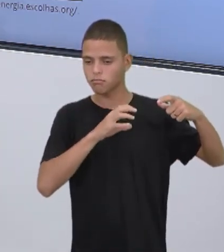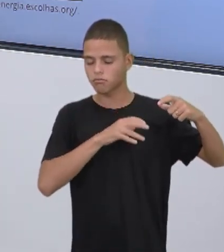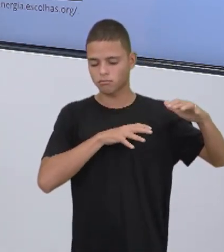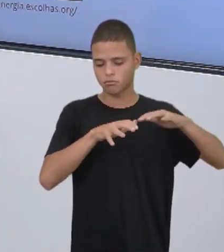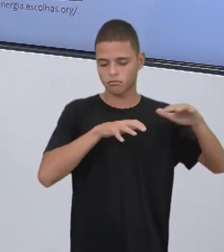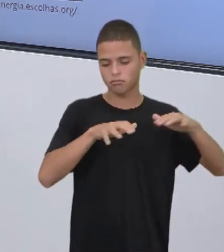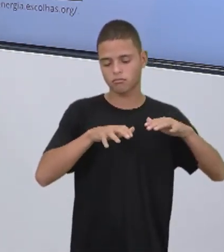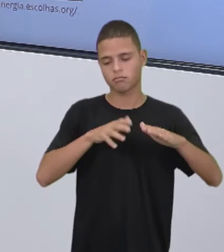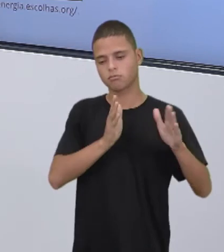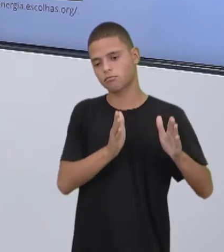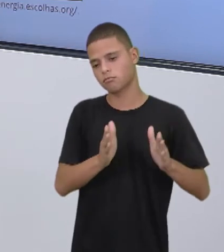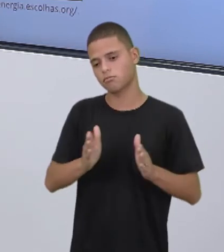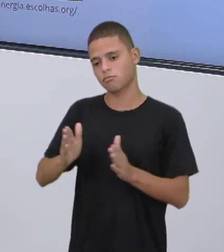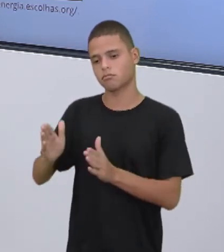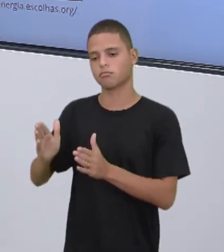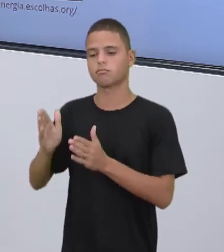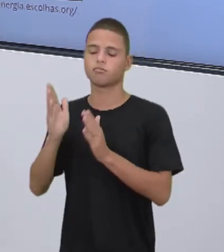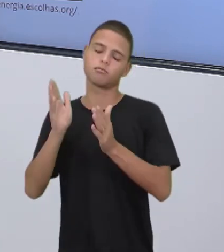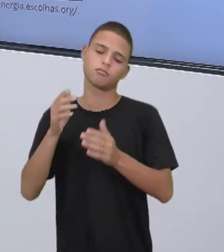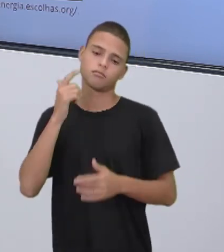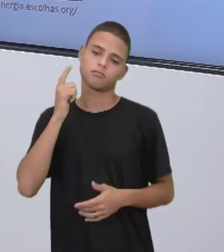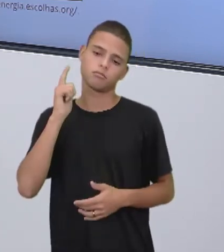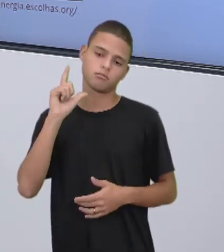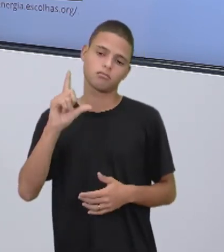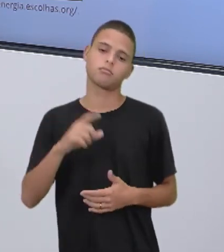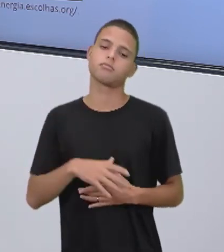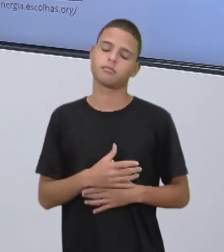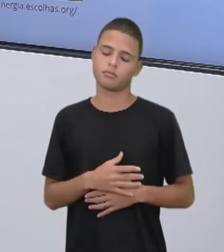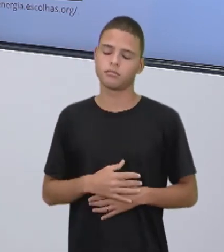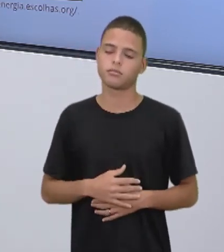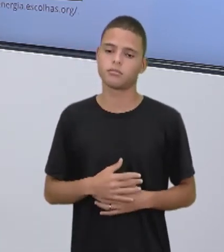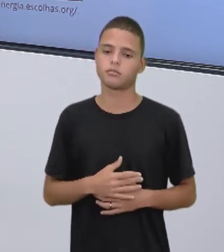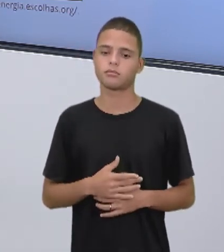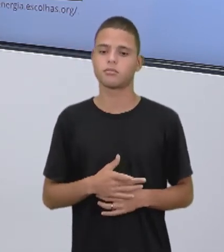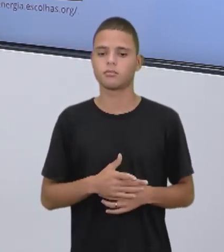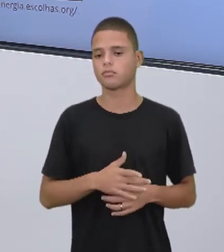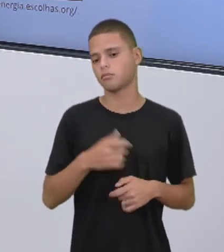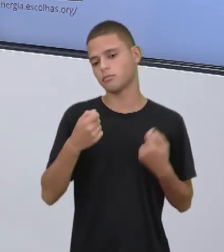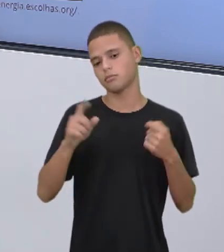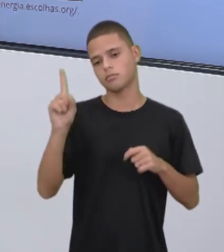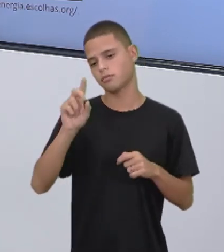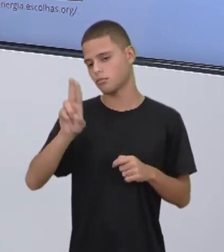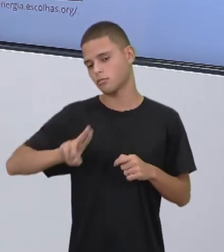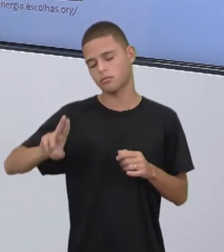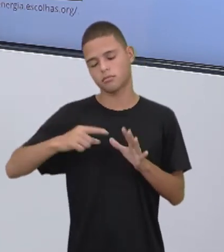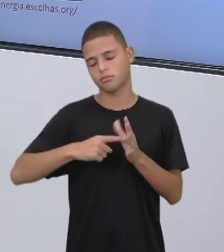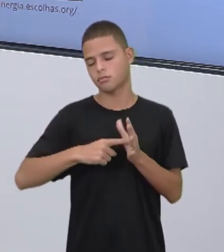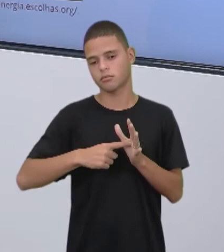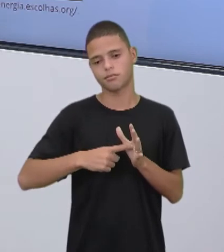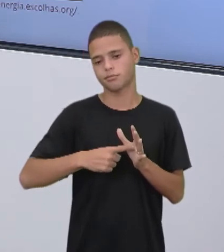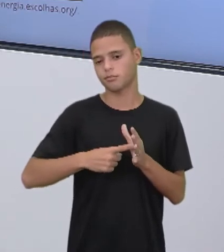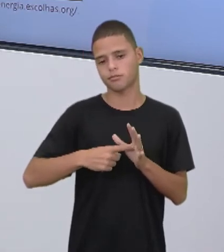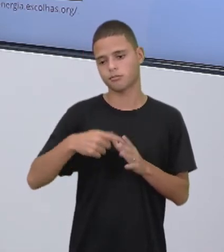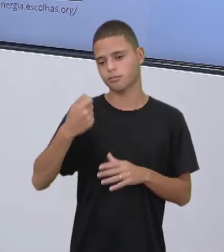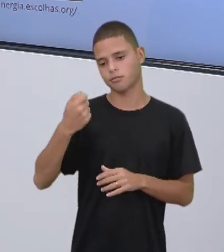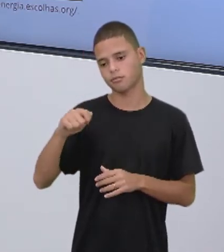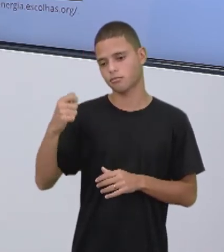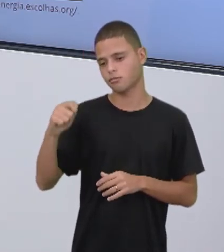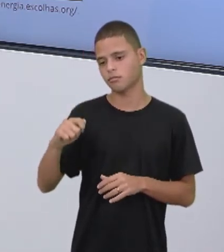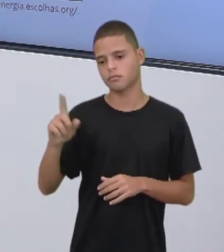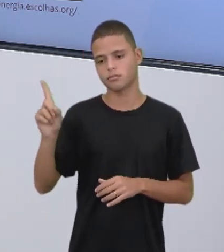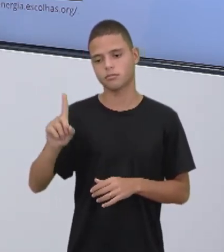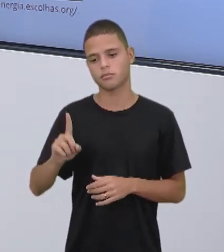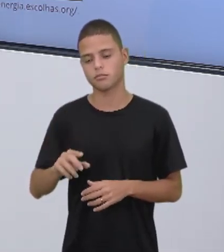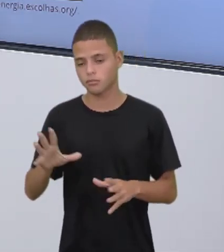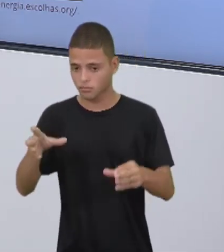precisa passar por aqueles princípios de eletromagnetismo, não precisa de um gerador, tá bom? Então guarde essa